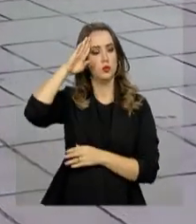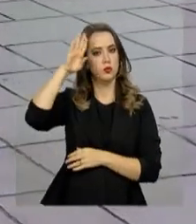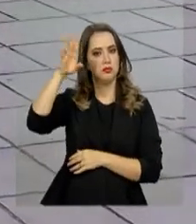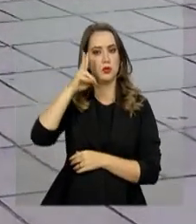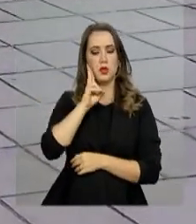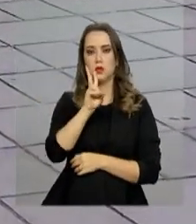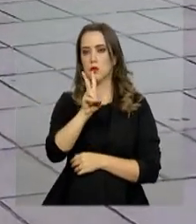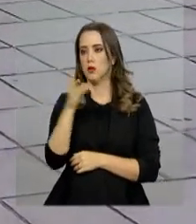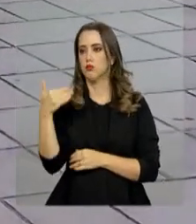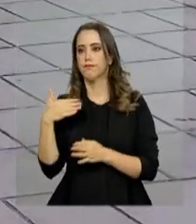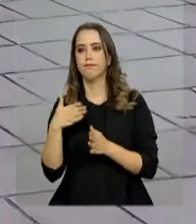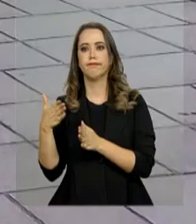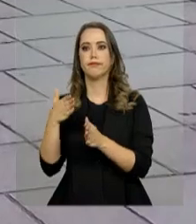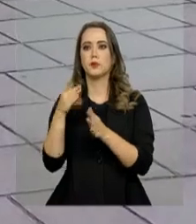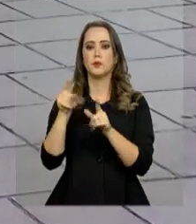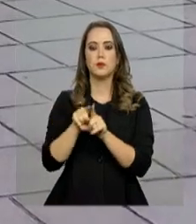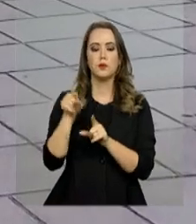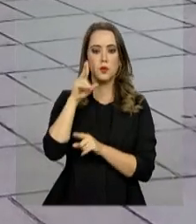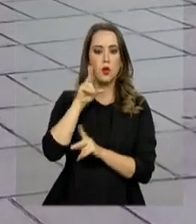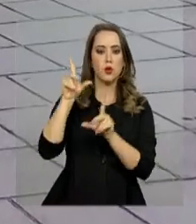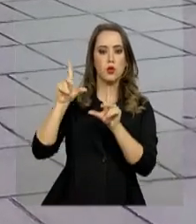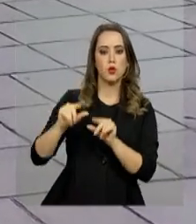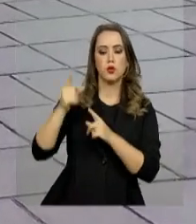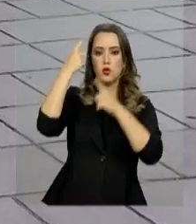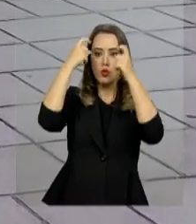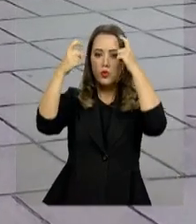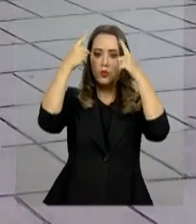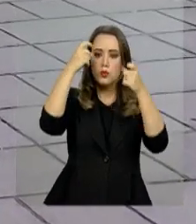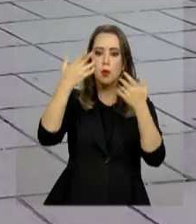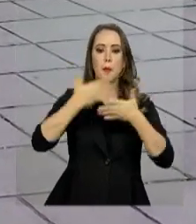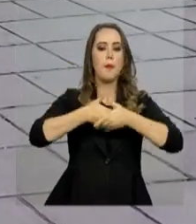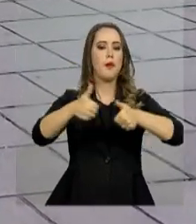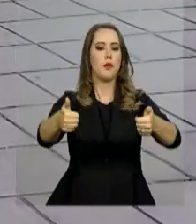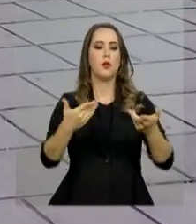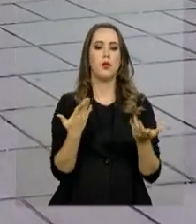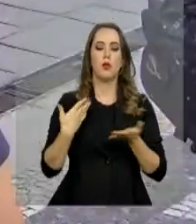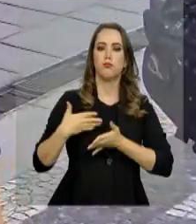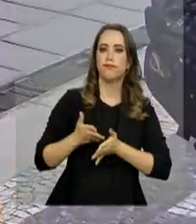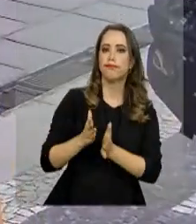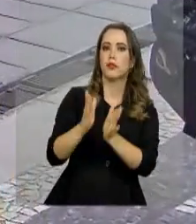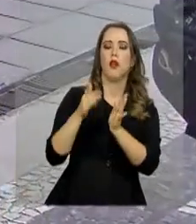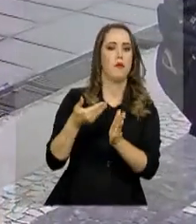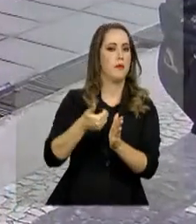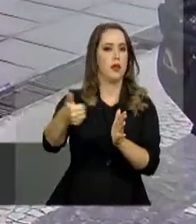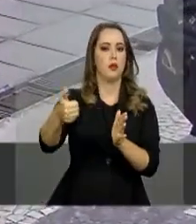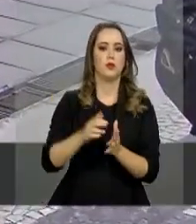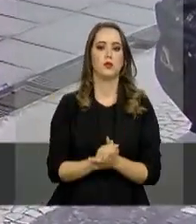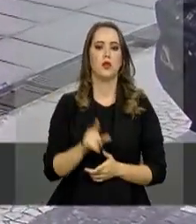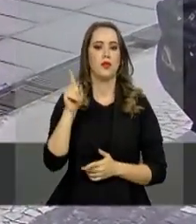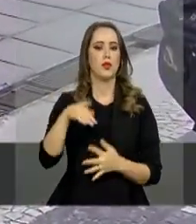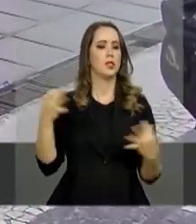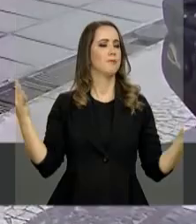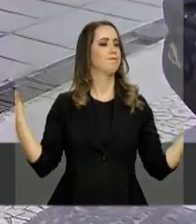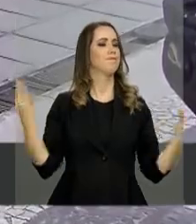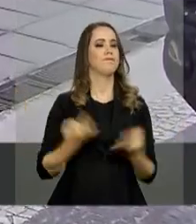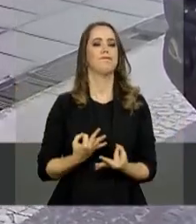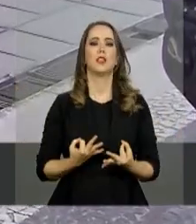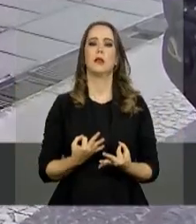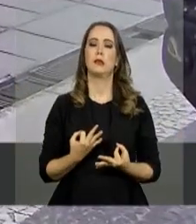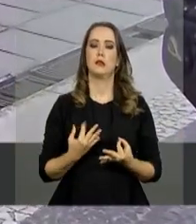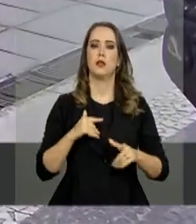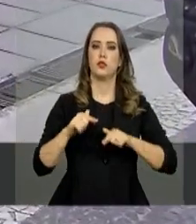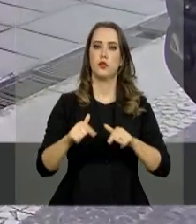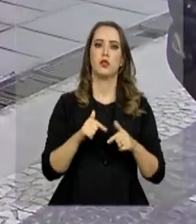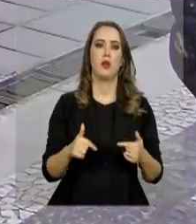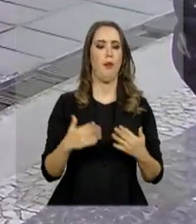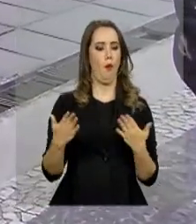né, punindo violência, mas quanto mais na vida do Brasil, melhor. É um excelente trabalho,